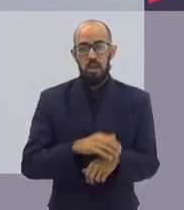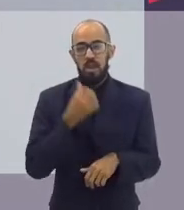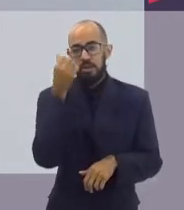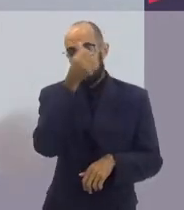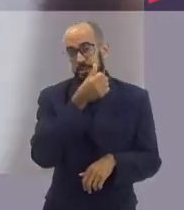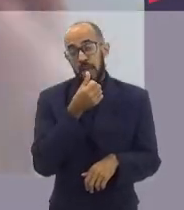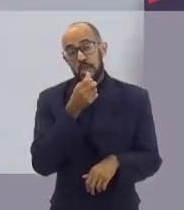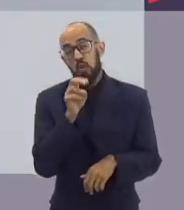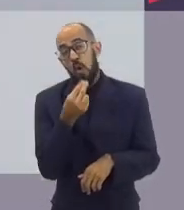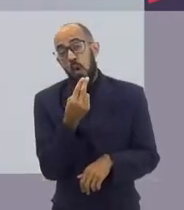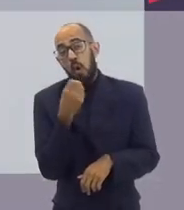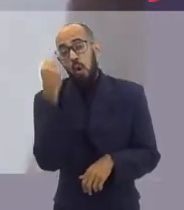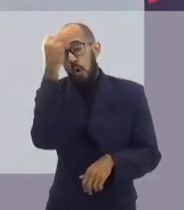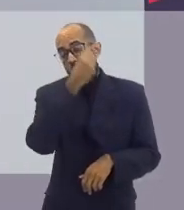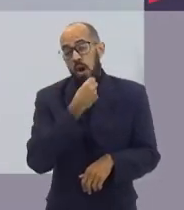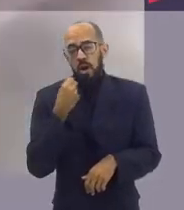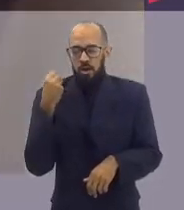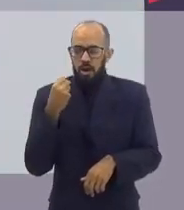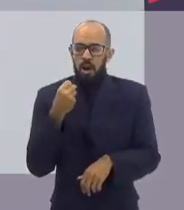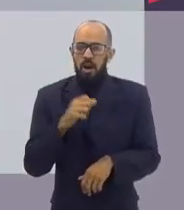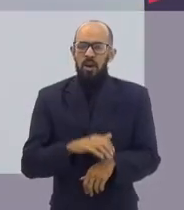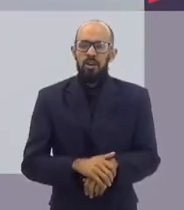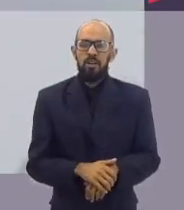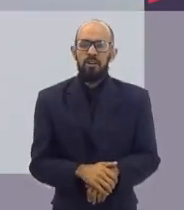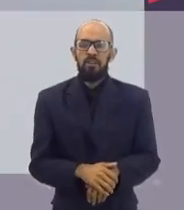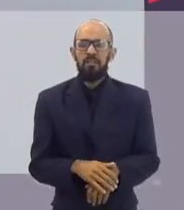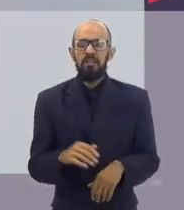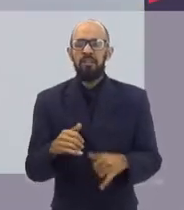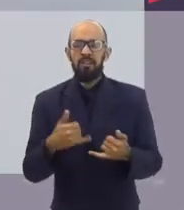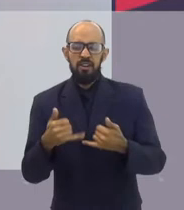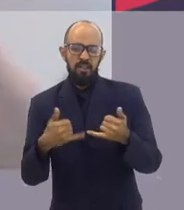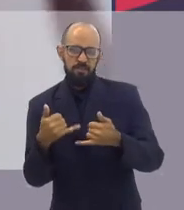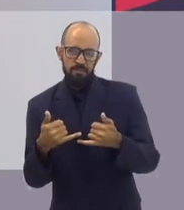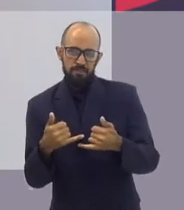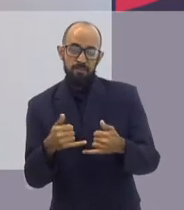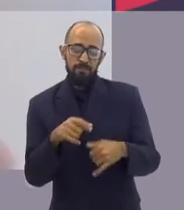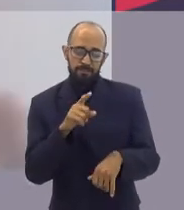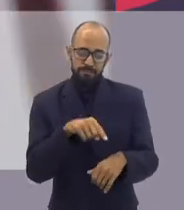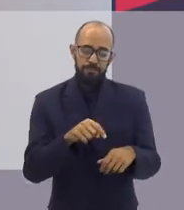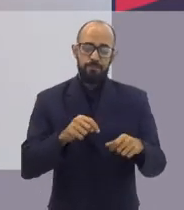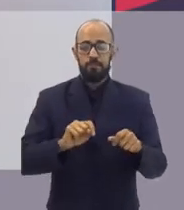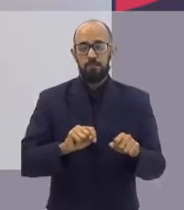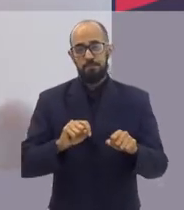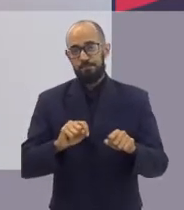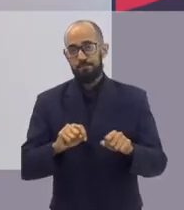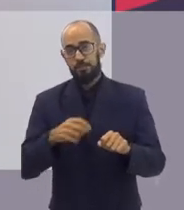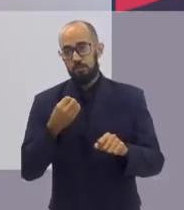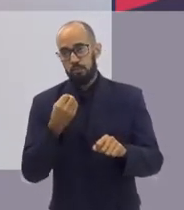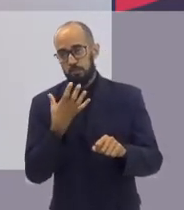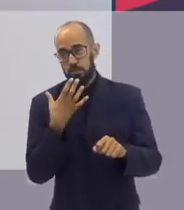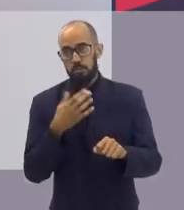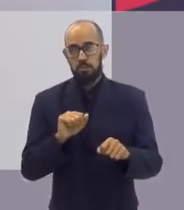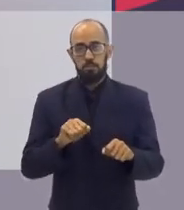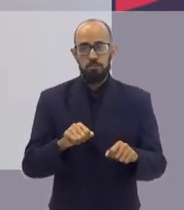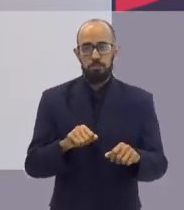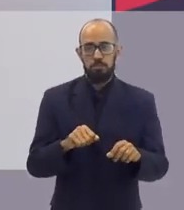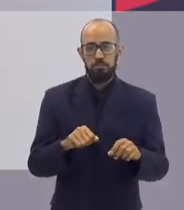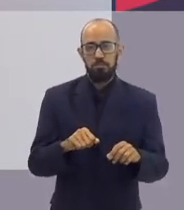etc., 6 a 8 horas de jogo efetivo, né? Que é um bom tamanho para dentro,